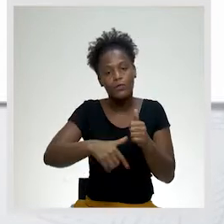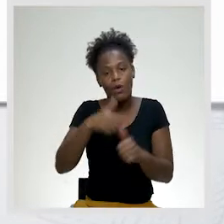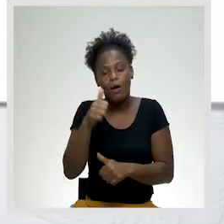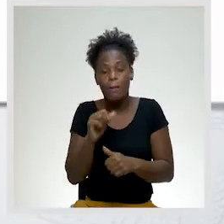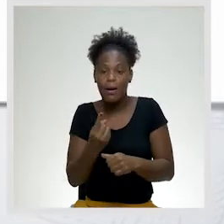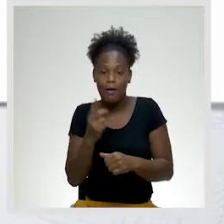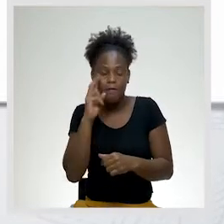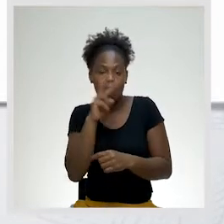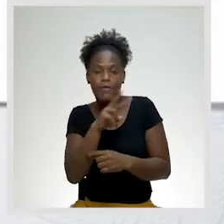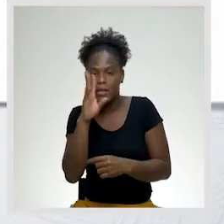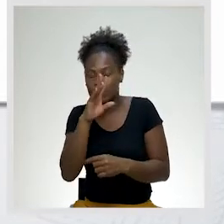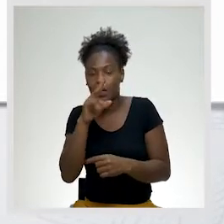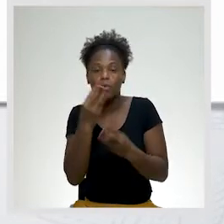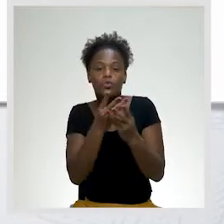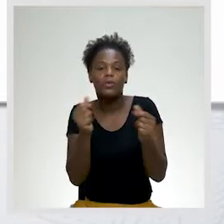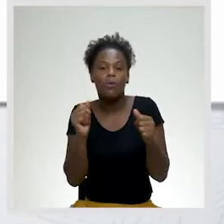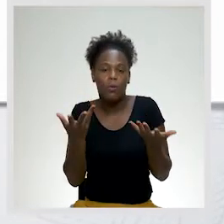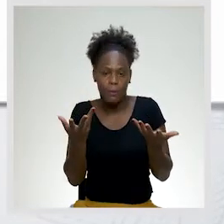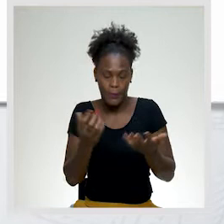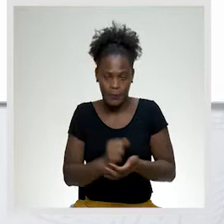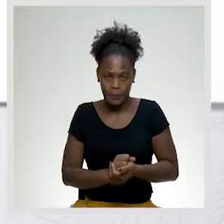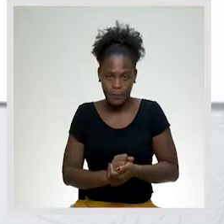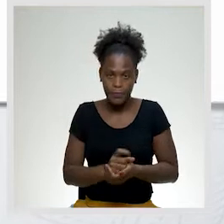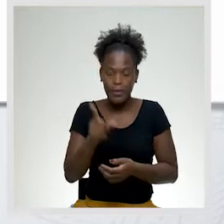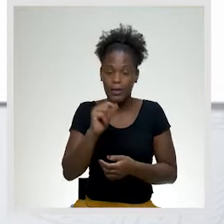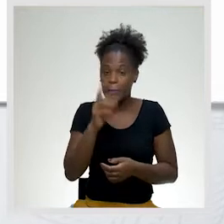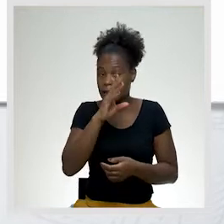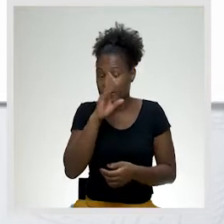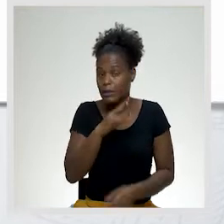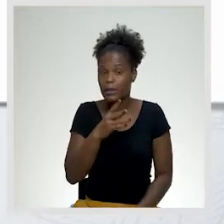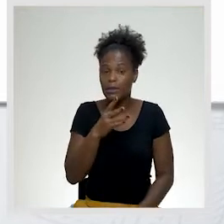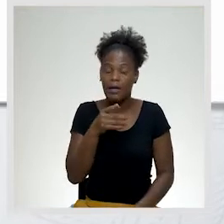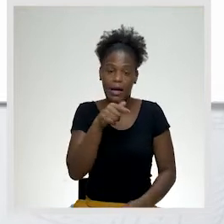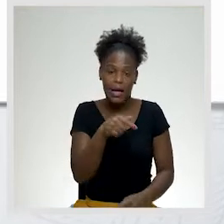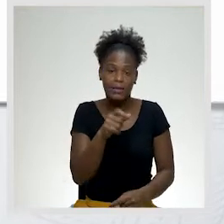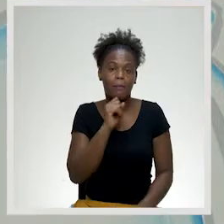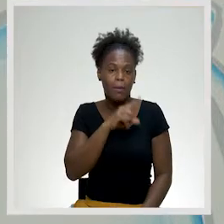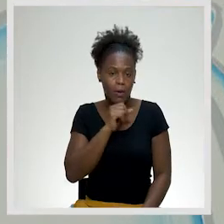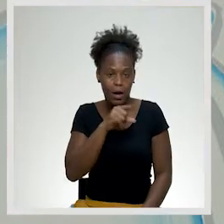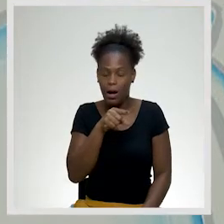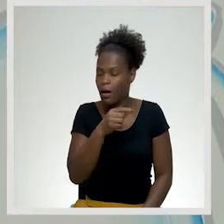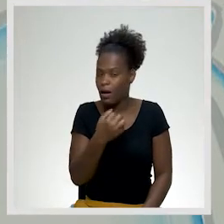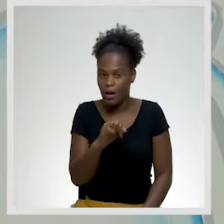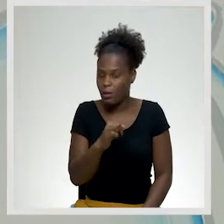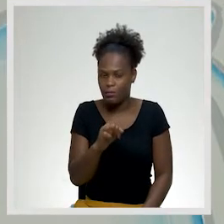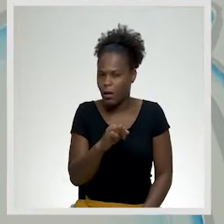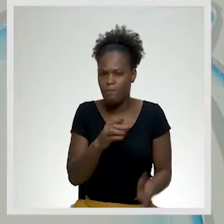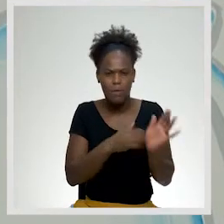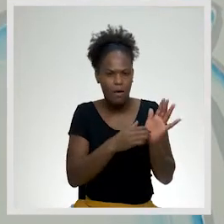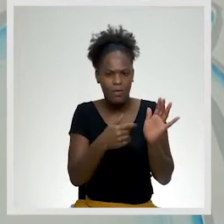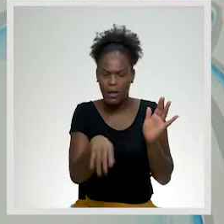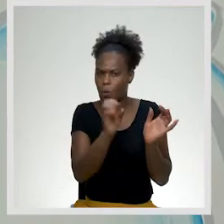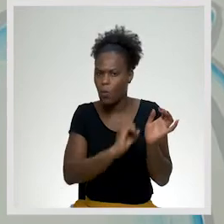para a verificação dos resultados. E, caso esta hipótese não for